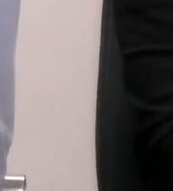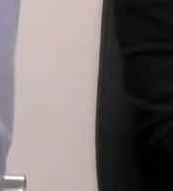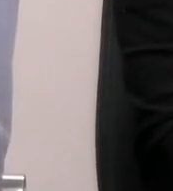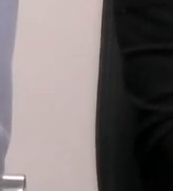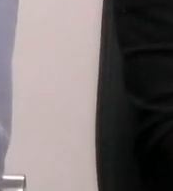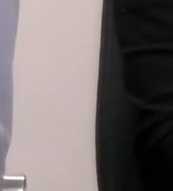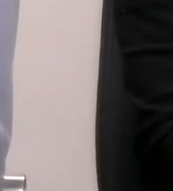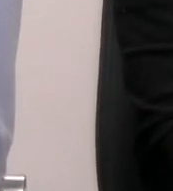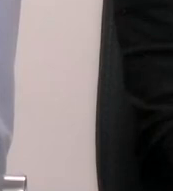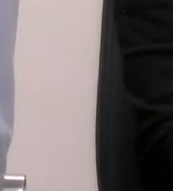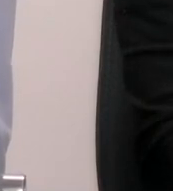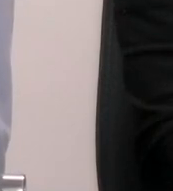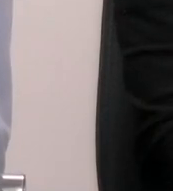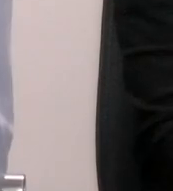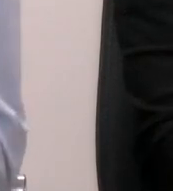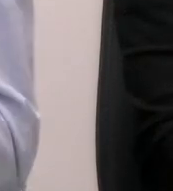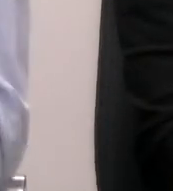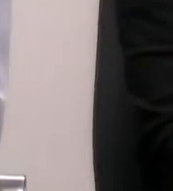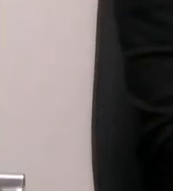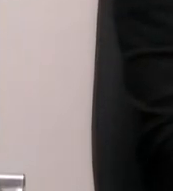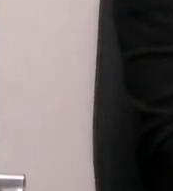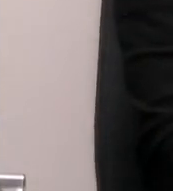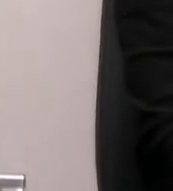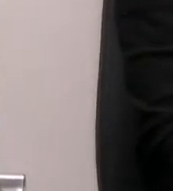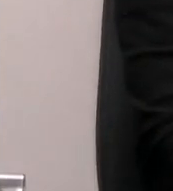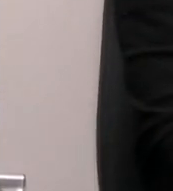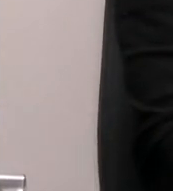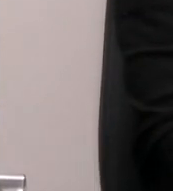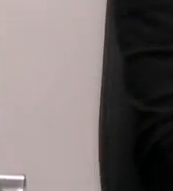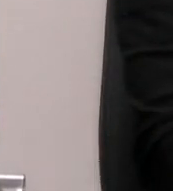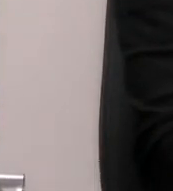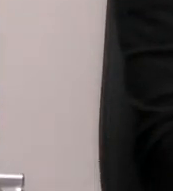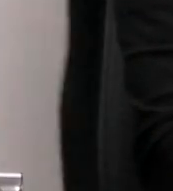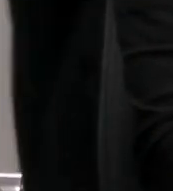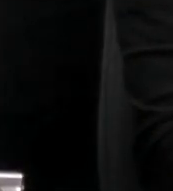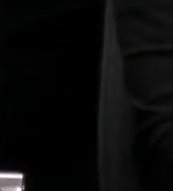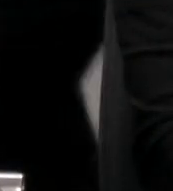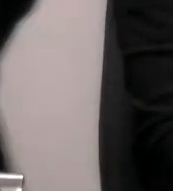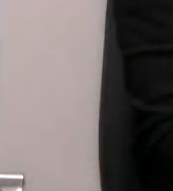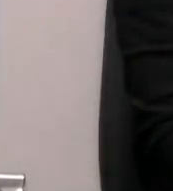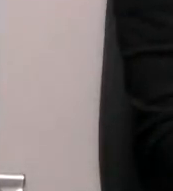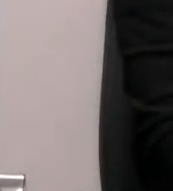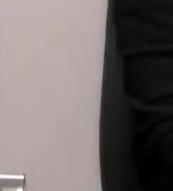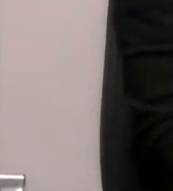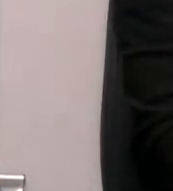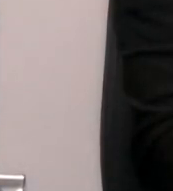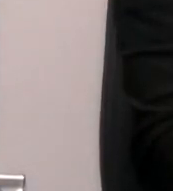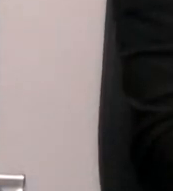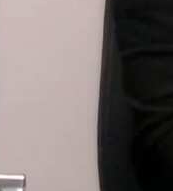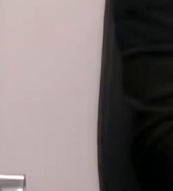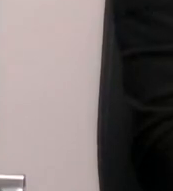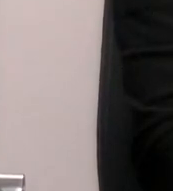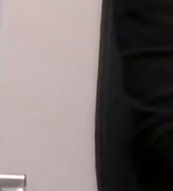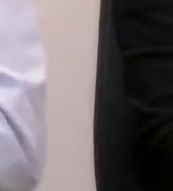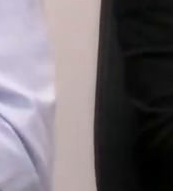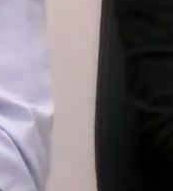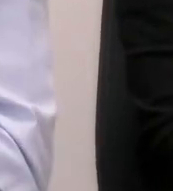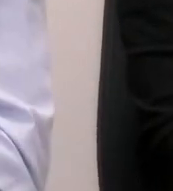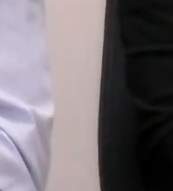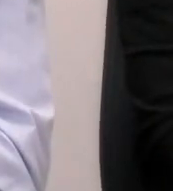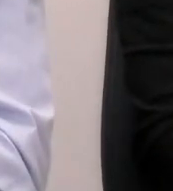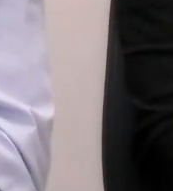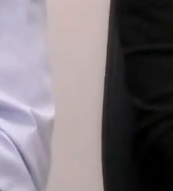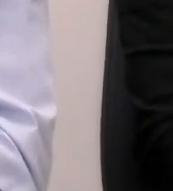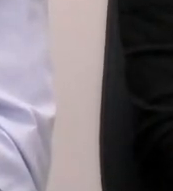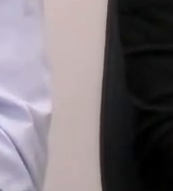conseguir aprovar um texto que identifique o sentimento que é comum de todos nós. Porque eu